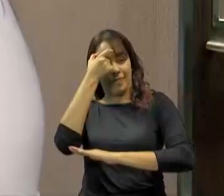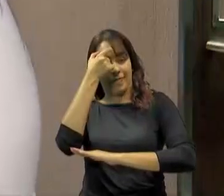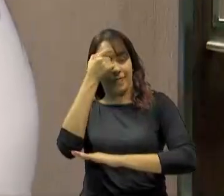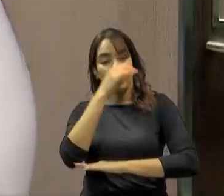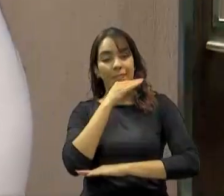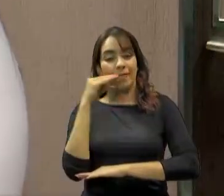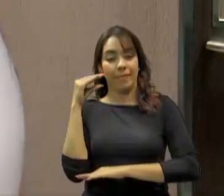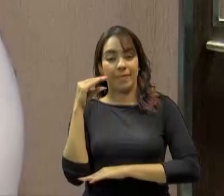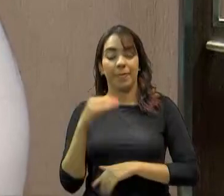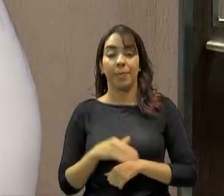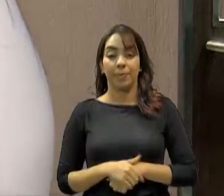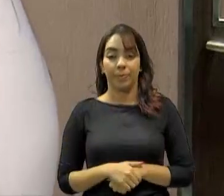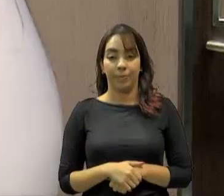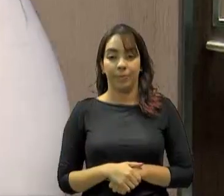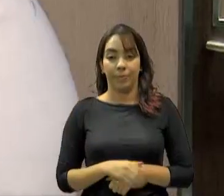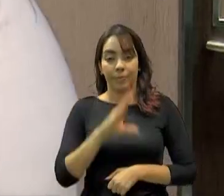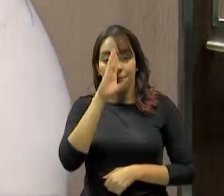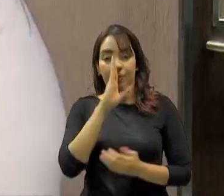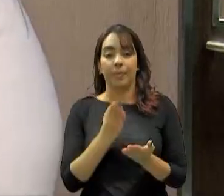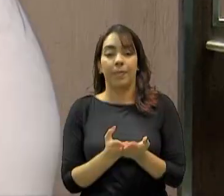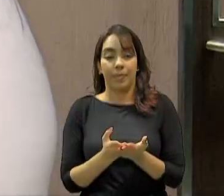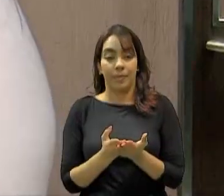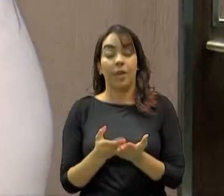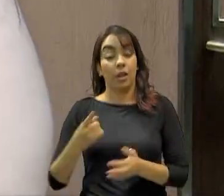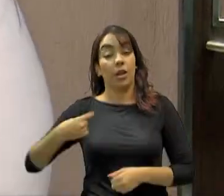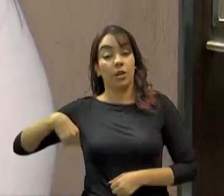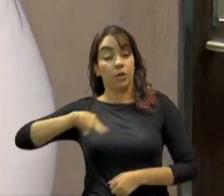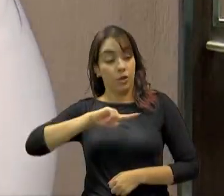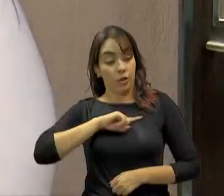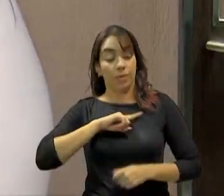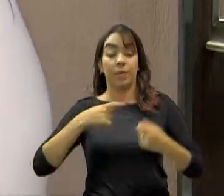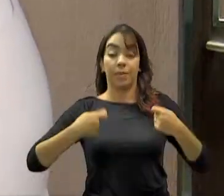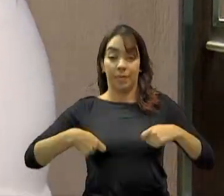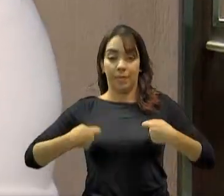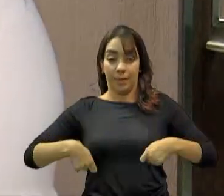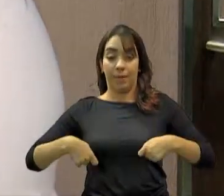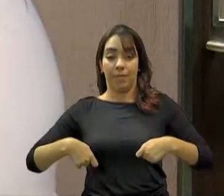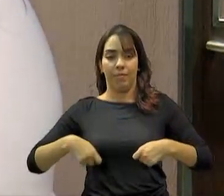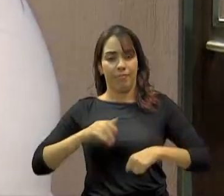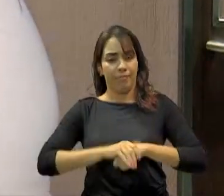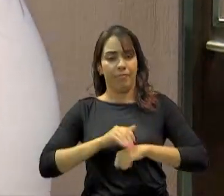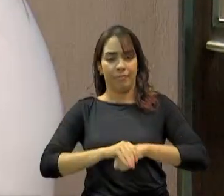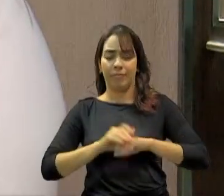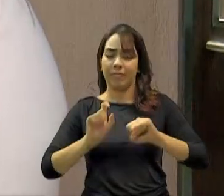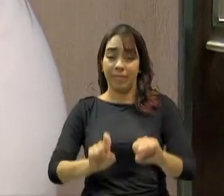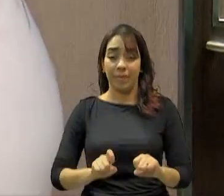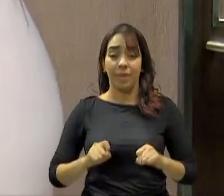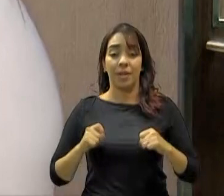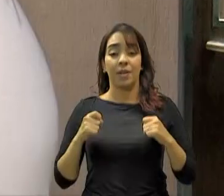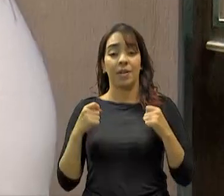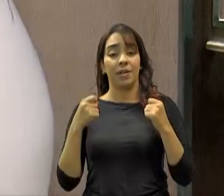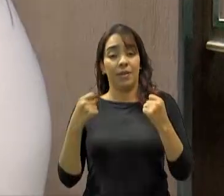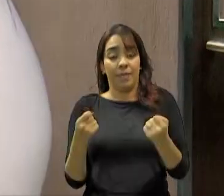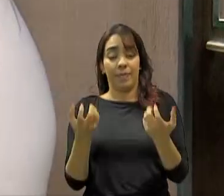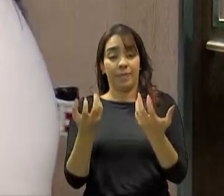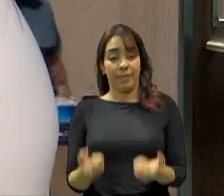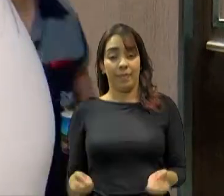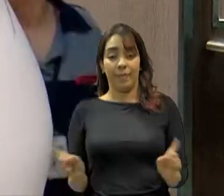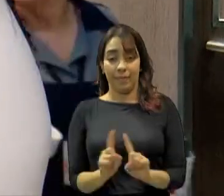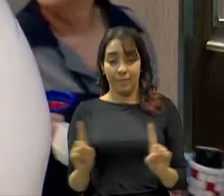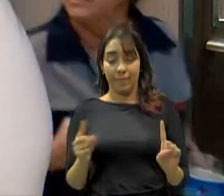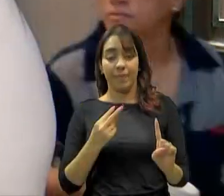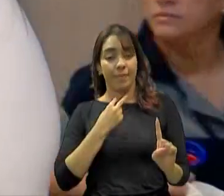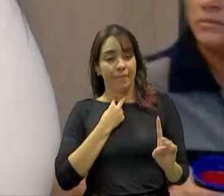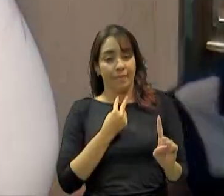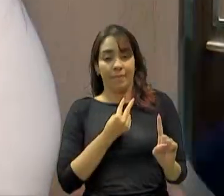gente tem que que realmente coloca a a mão na massa né até porque a gente não pode permitir que essas crianças realmente fiquem